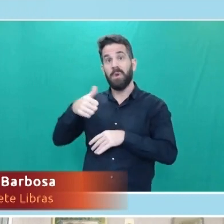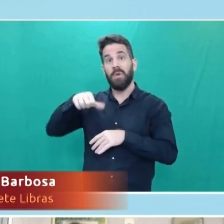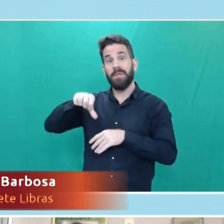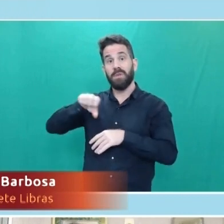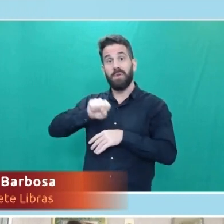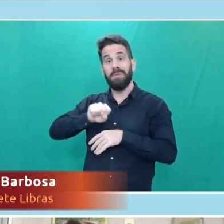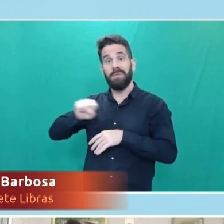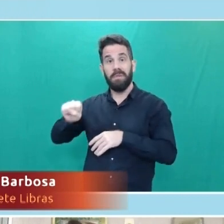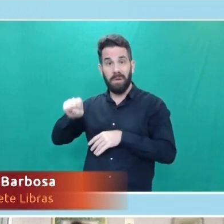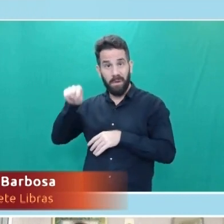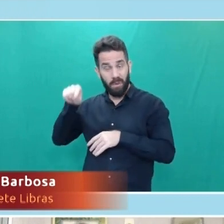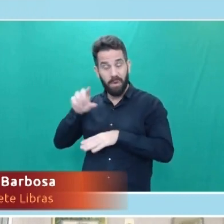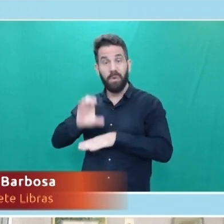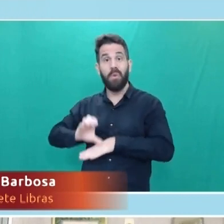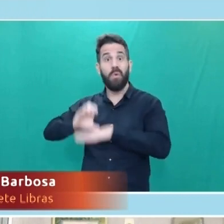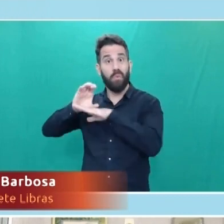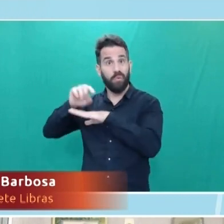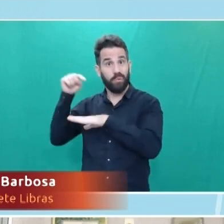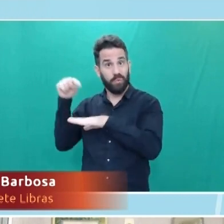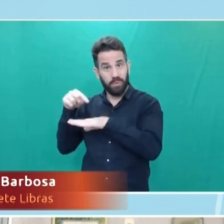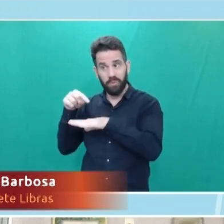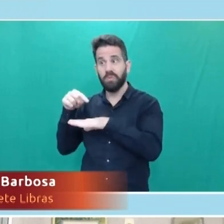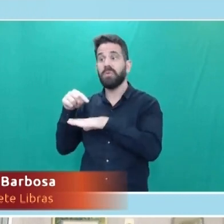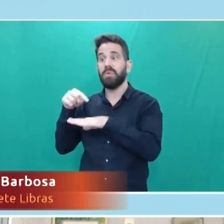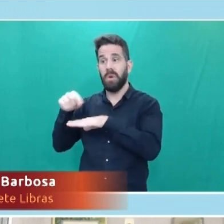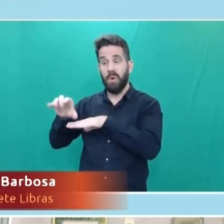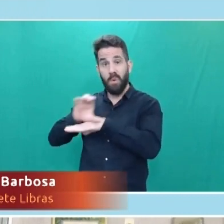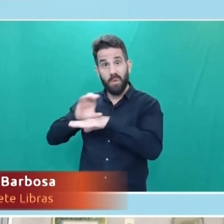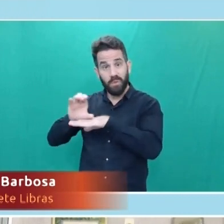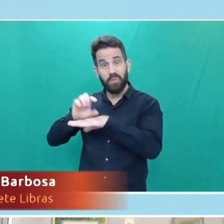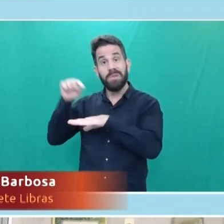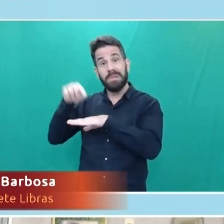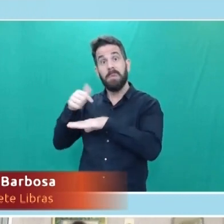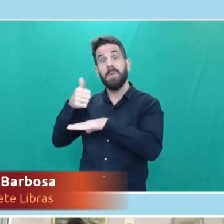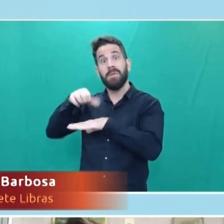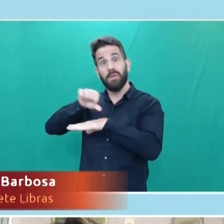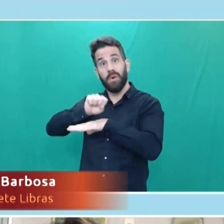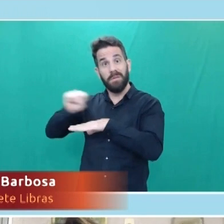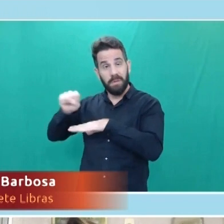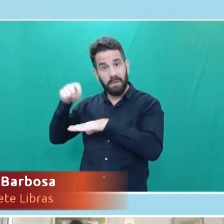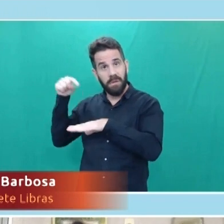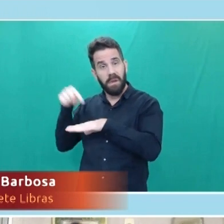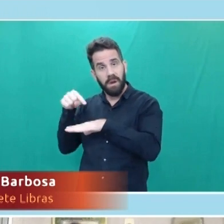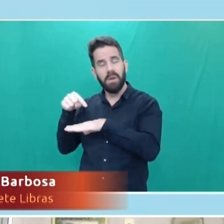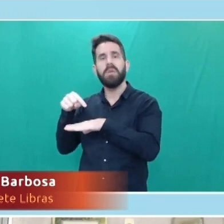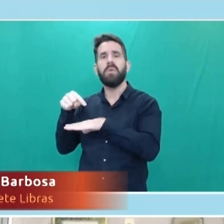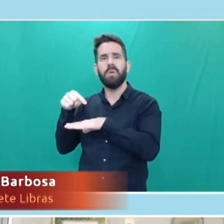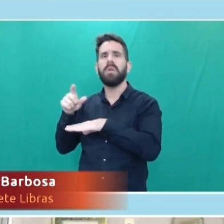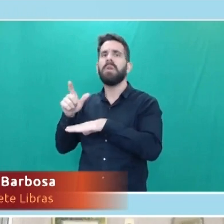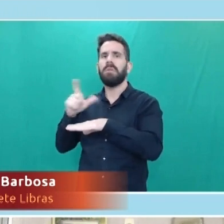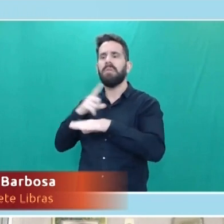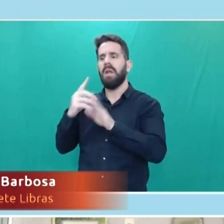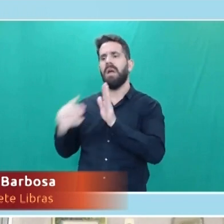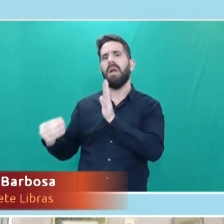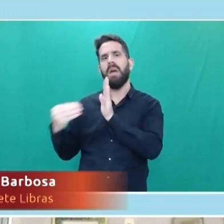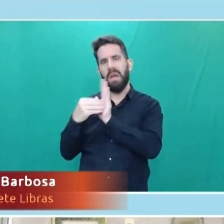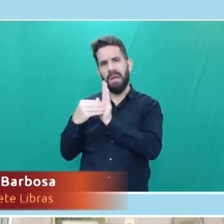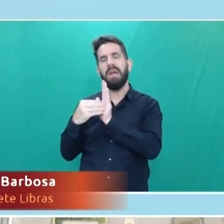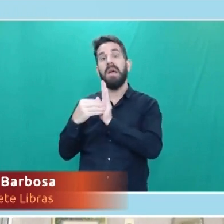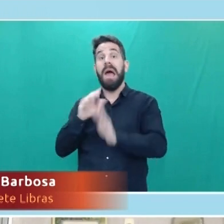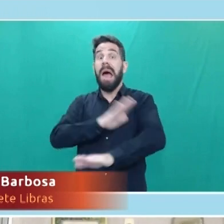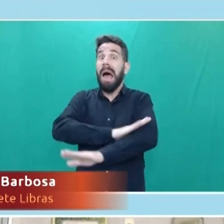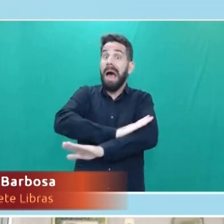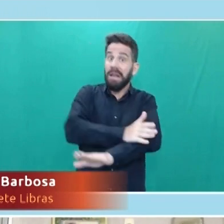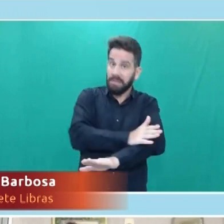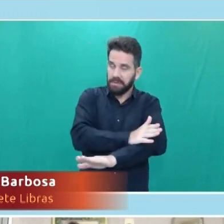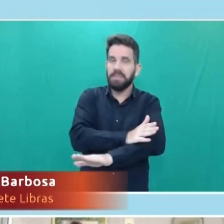1988, nas Constituições de 88, a Constituição de 88, ela colocou o racismo como crime